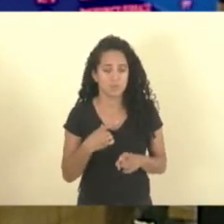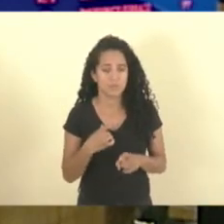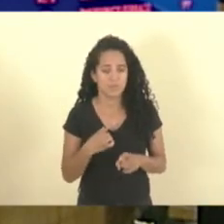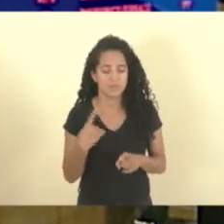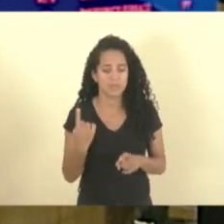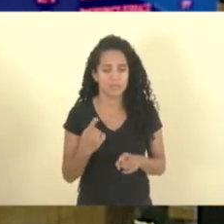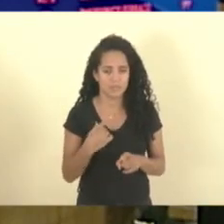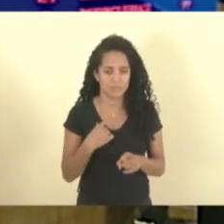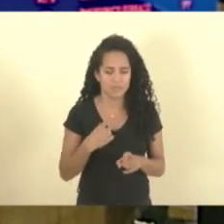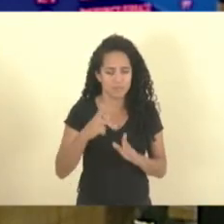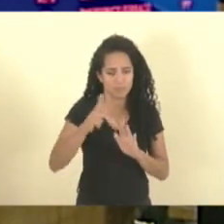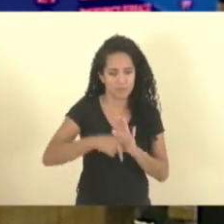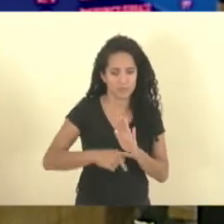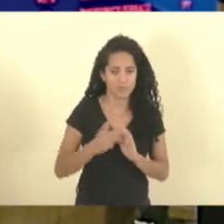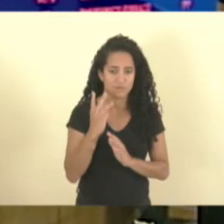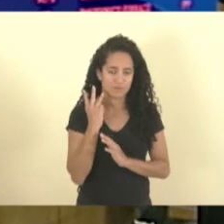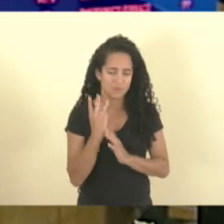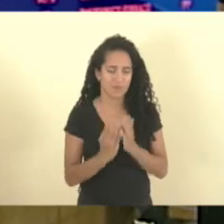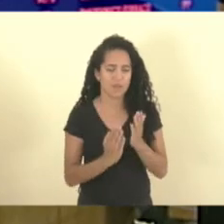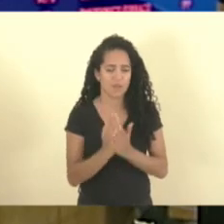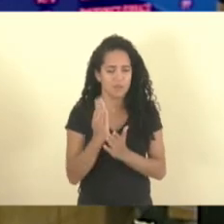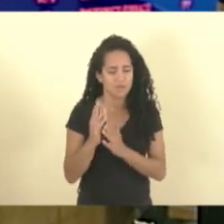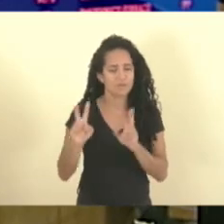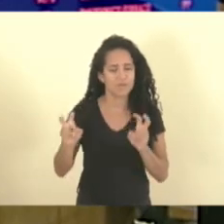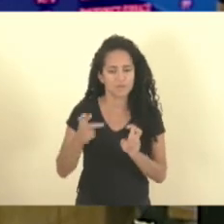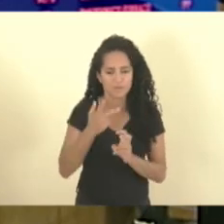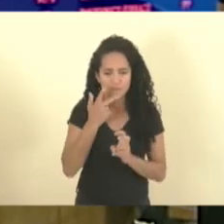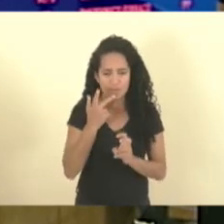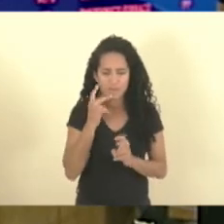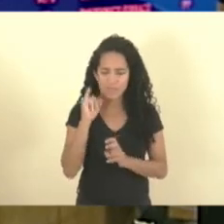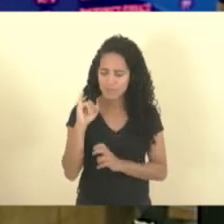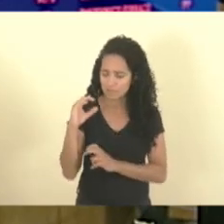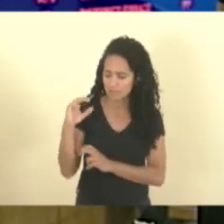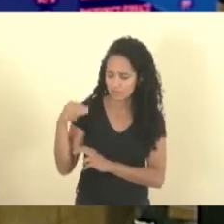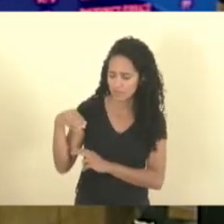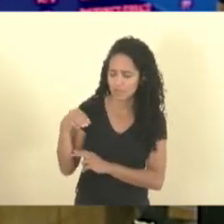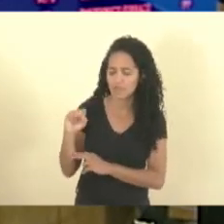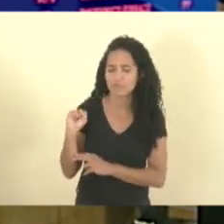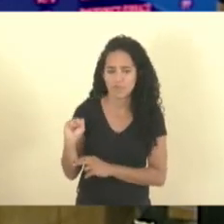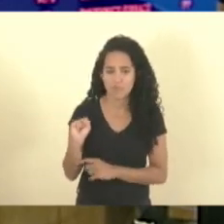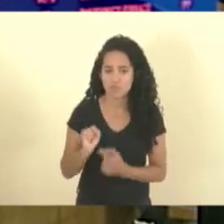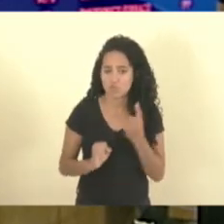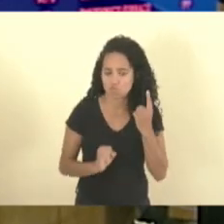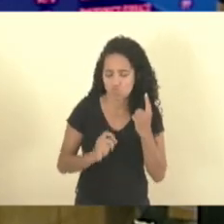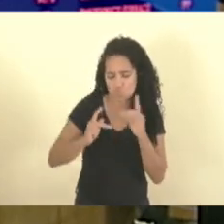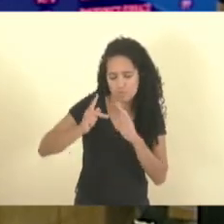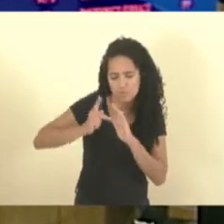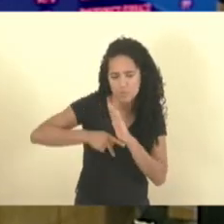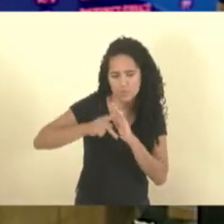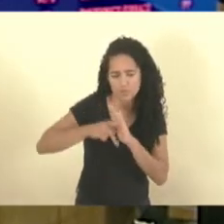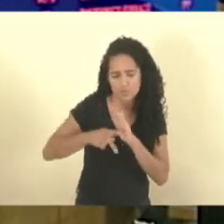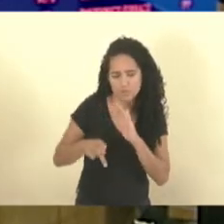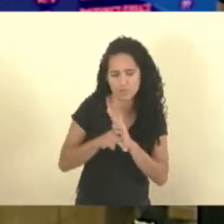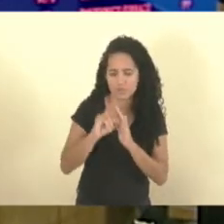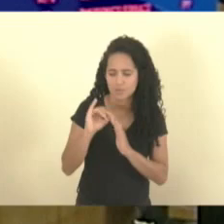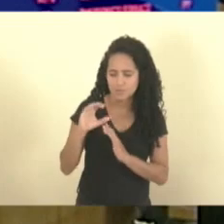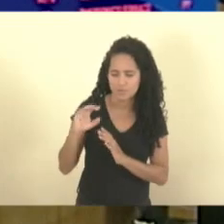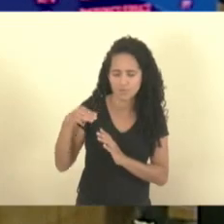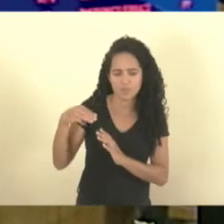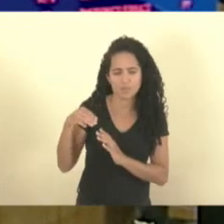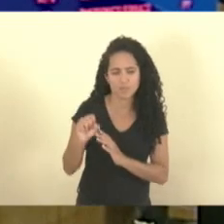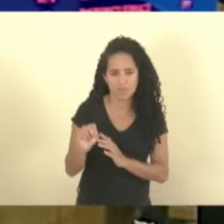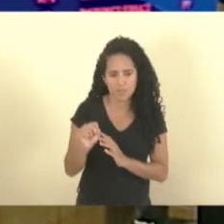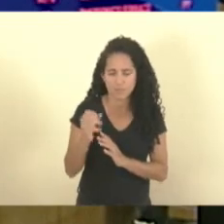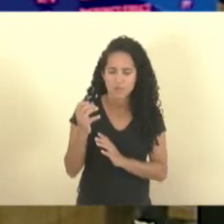Nós também tivemos 3 projetos aprovados que tratam de ICMS. Um deles aumenta o ICMS do leite